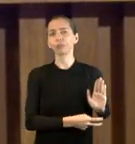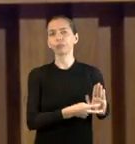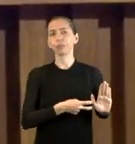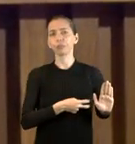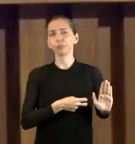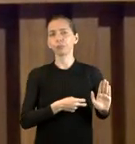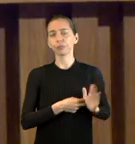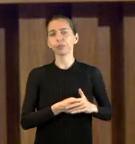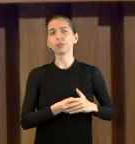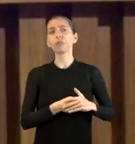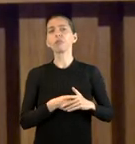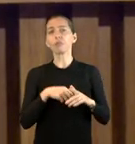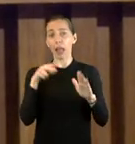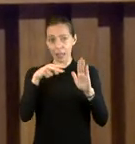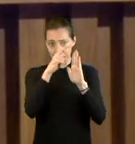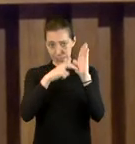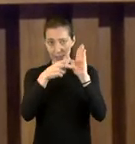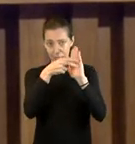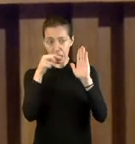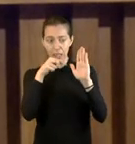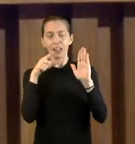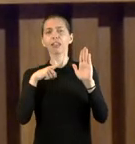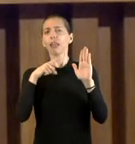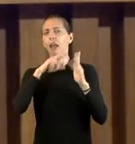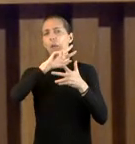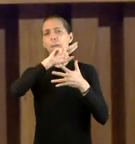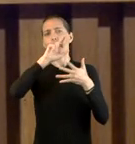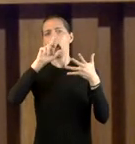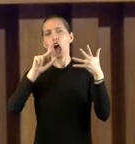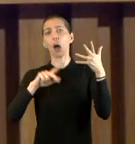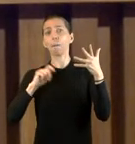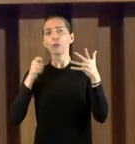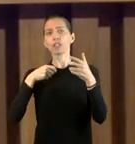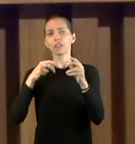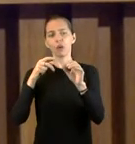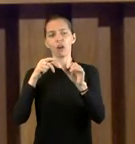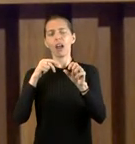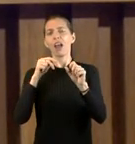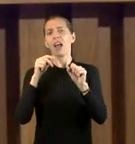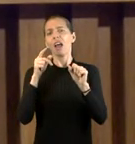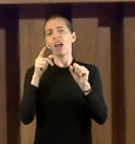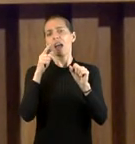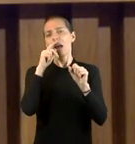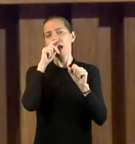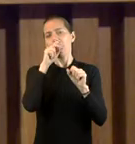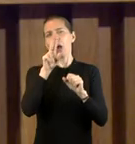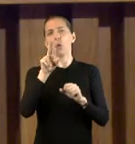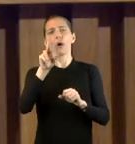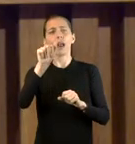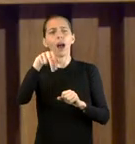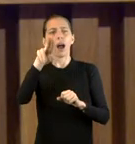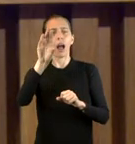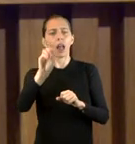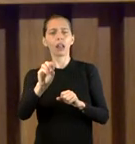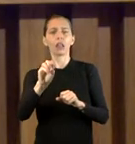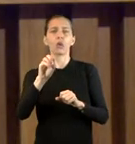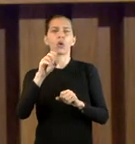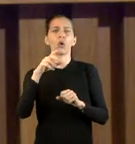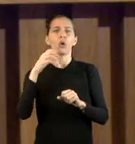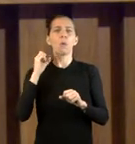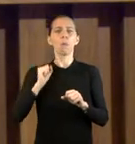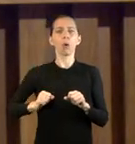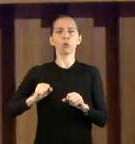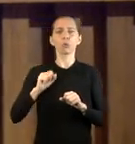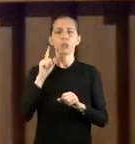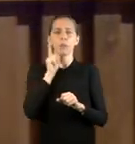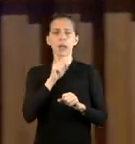gente tem produtos de diversos perfis que você alcança aí, urânio, bolsa americana